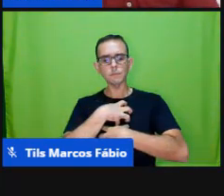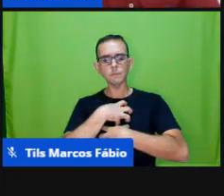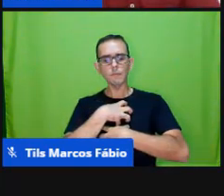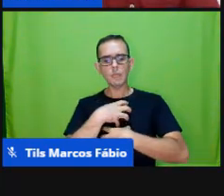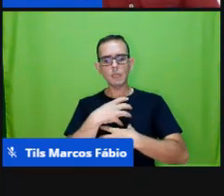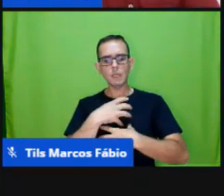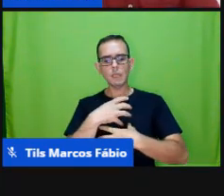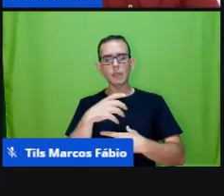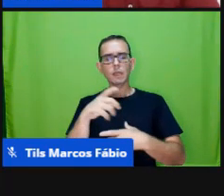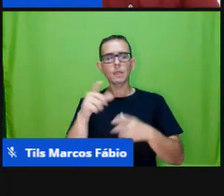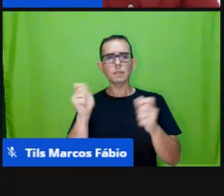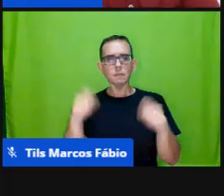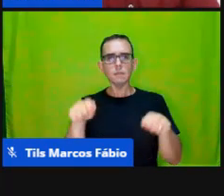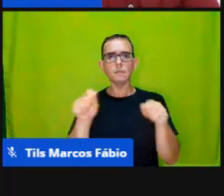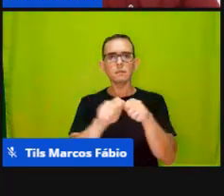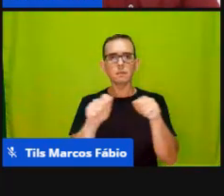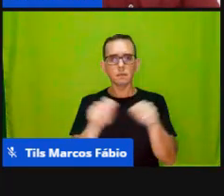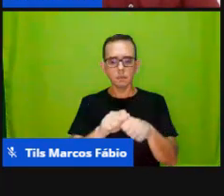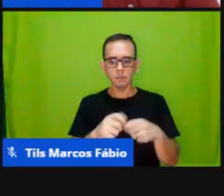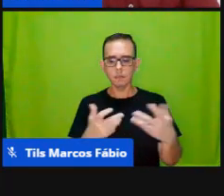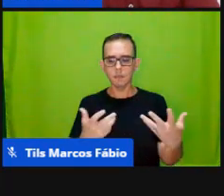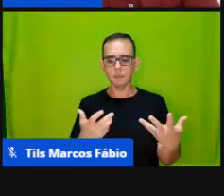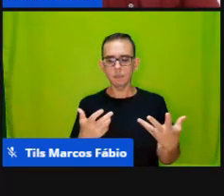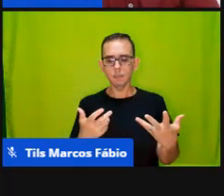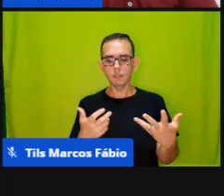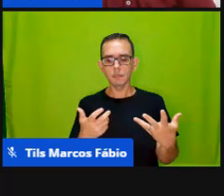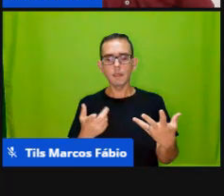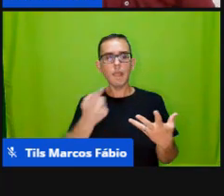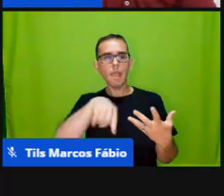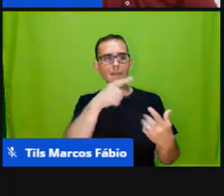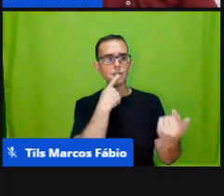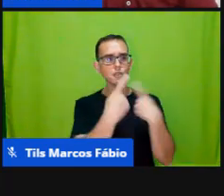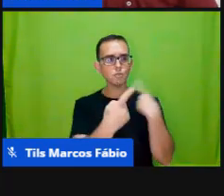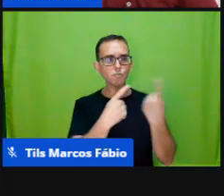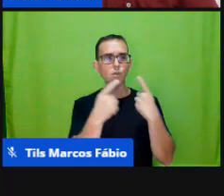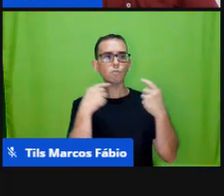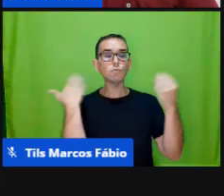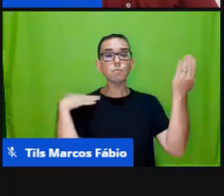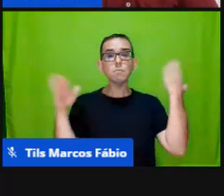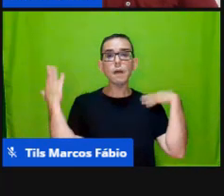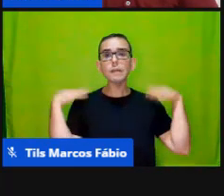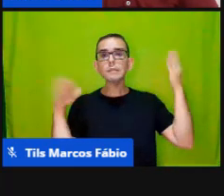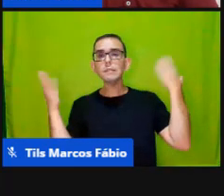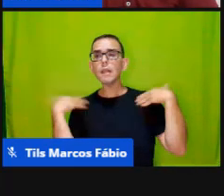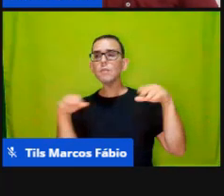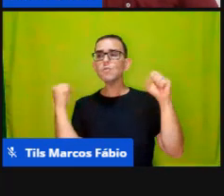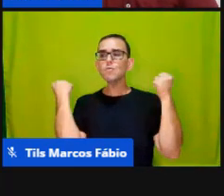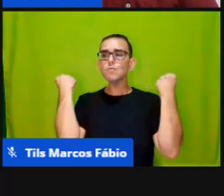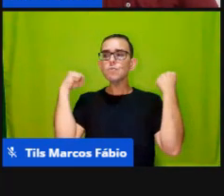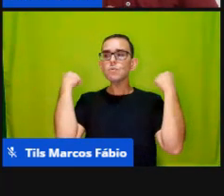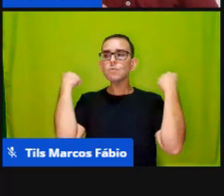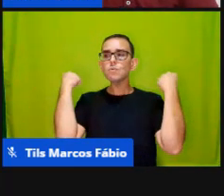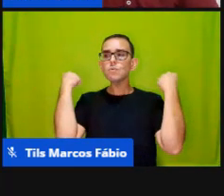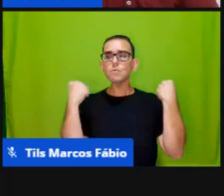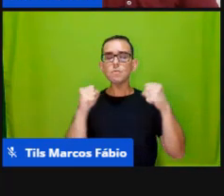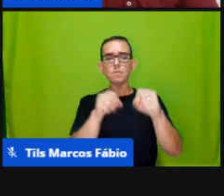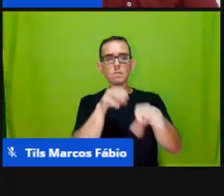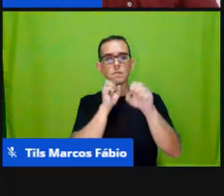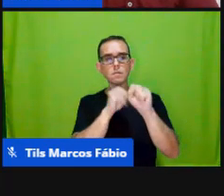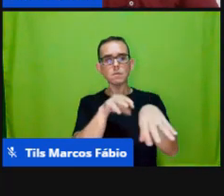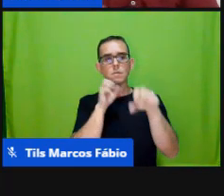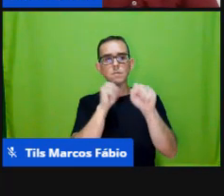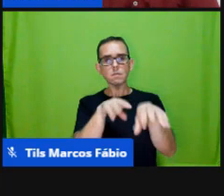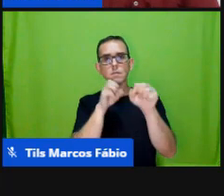de fazer essa discussão do lazer, do esporte, da educação, e